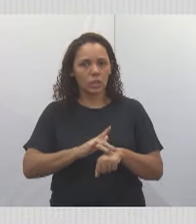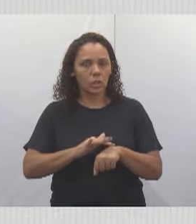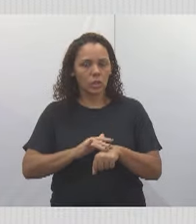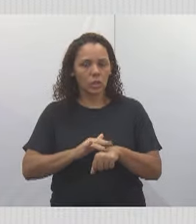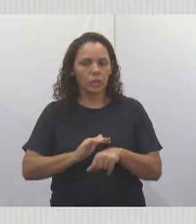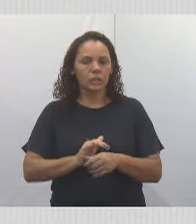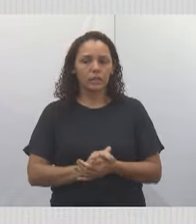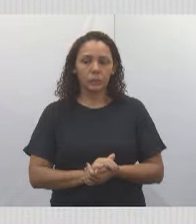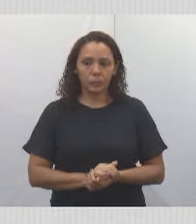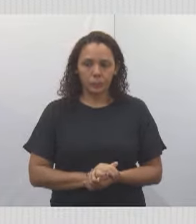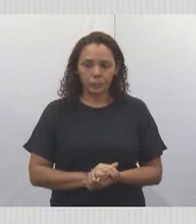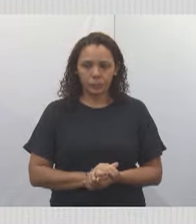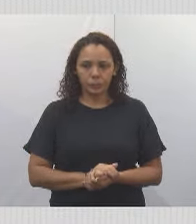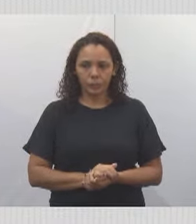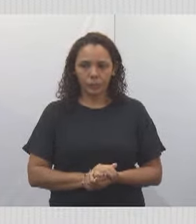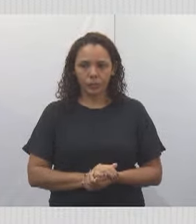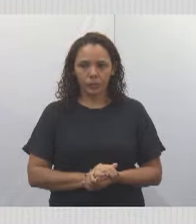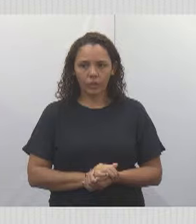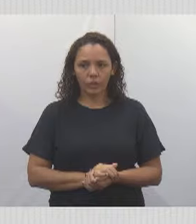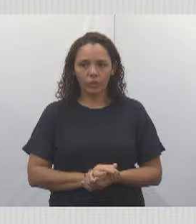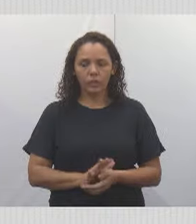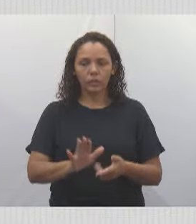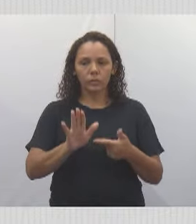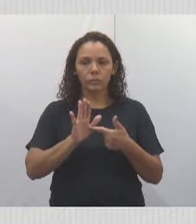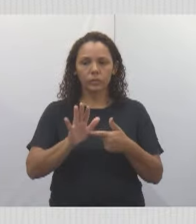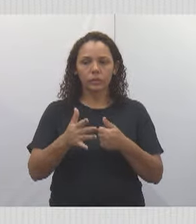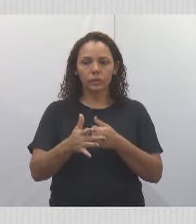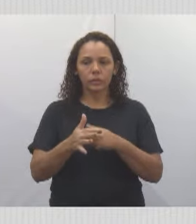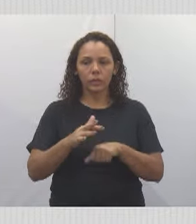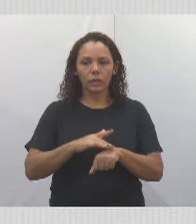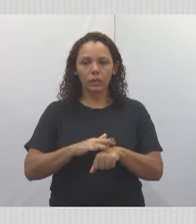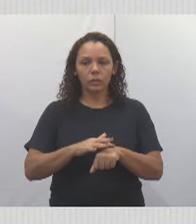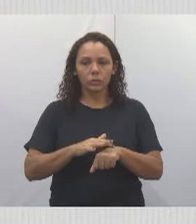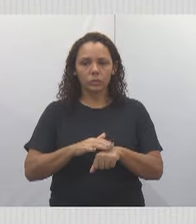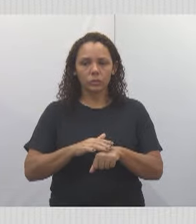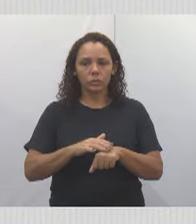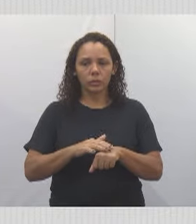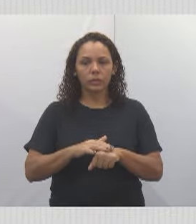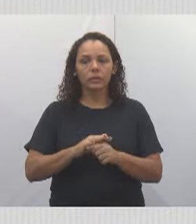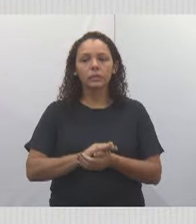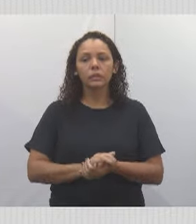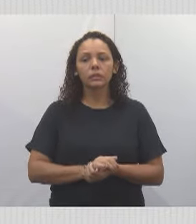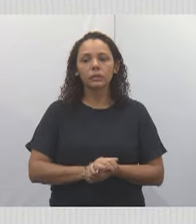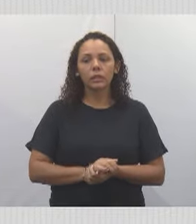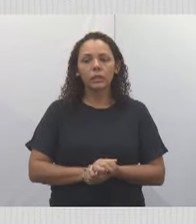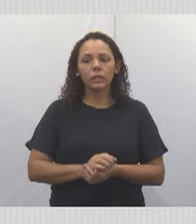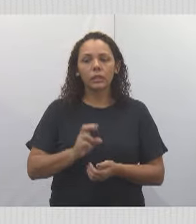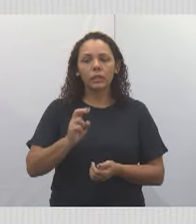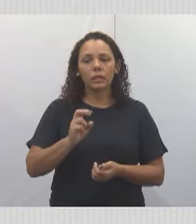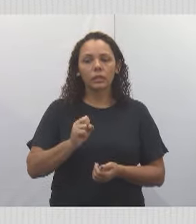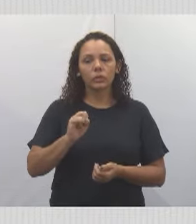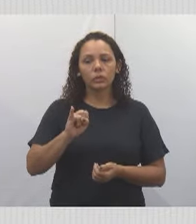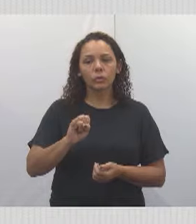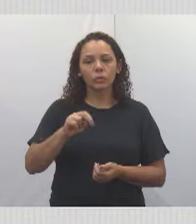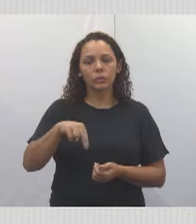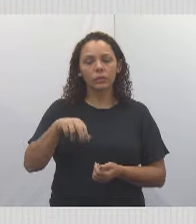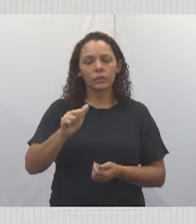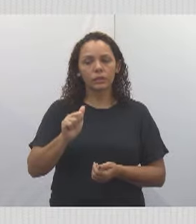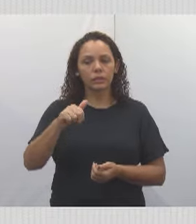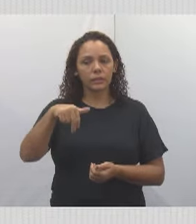Próximo slide. Temos aqui as doenças de notificação compulsória no SINAM. Tivemos principalmente